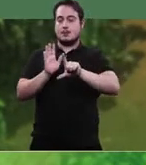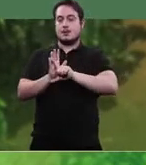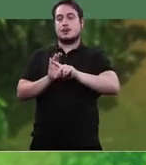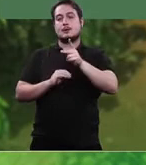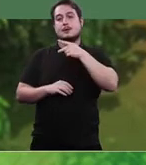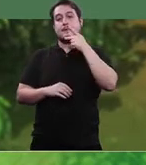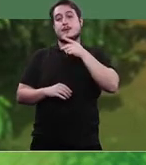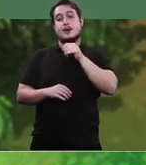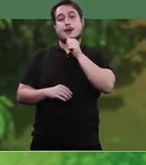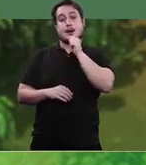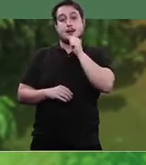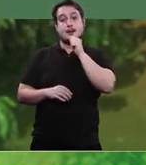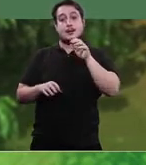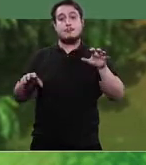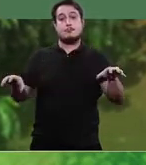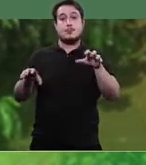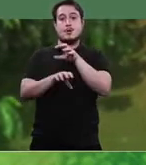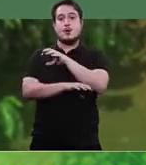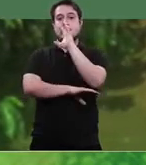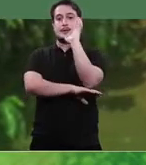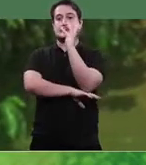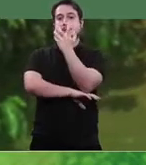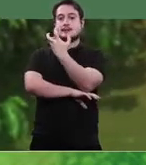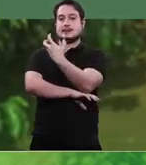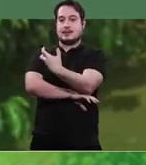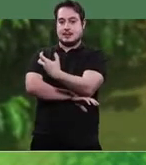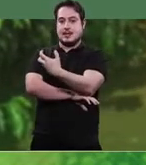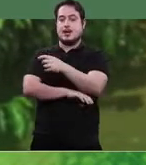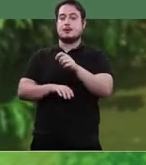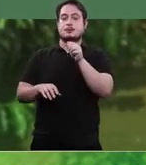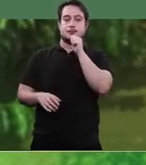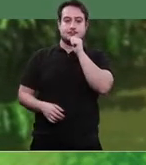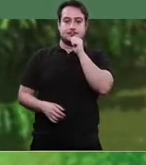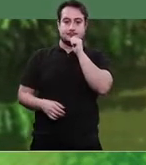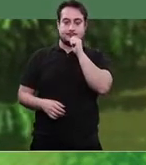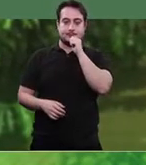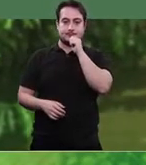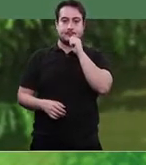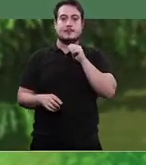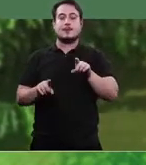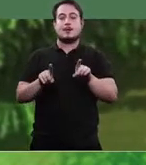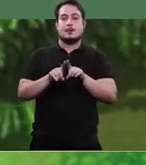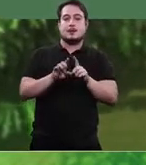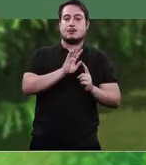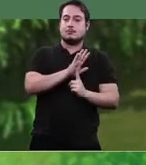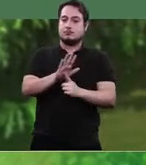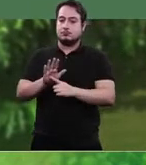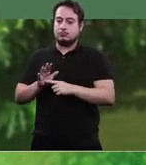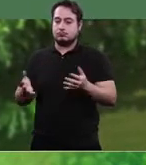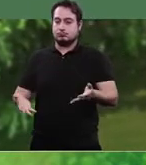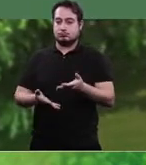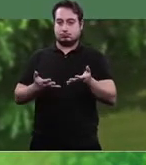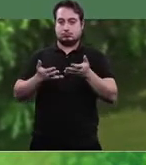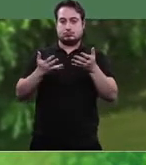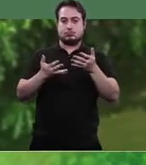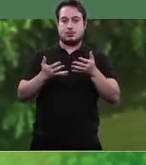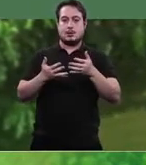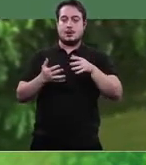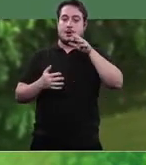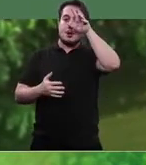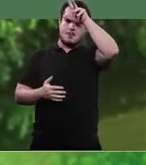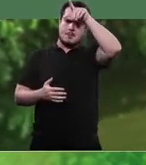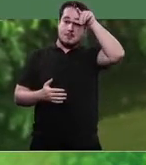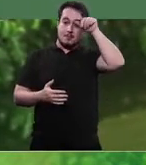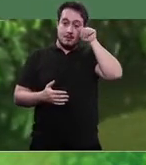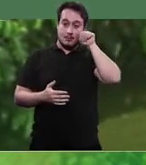no bioma cerrado, que concentra boa parte das exportações de Mato Grosso, por exemplo, ou também do